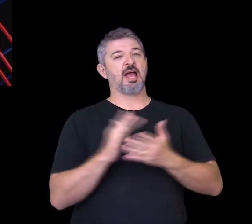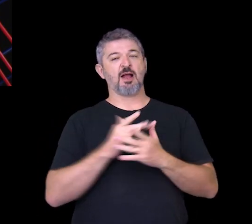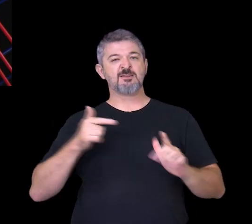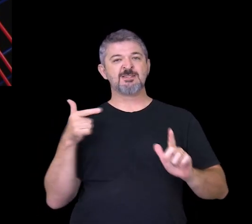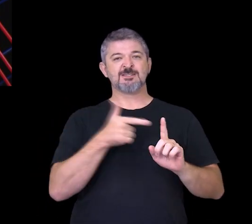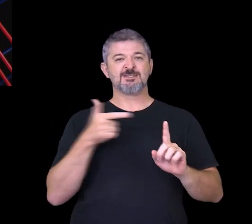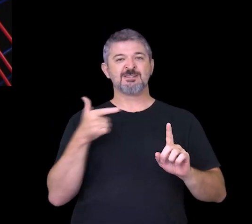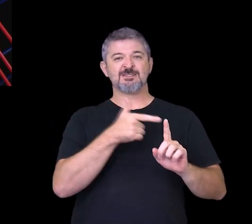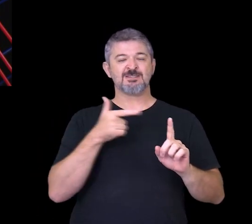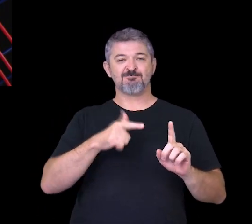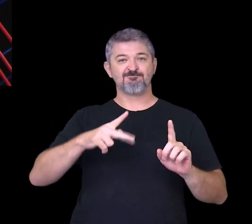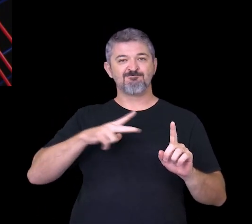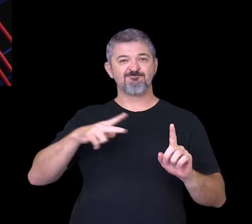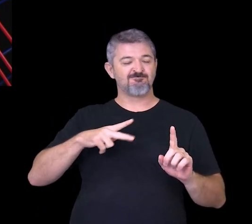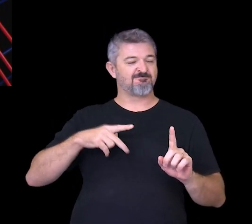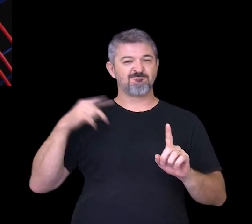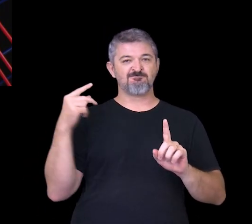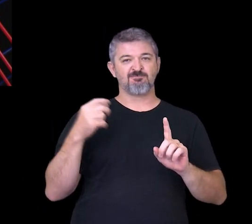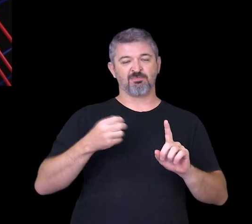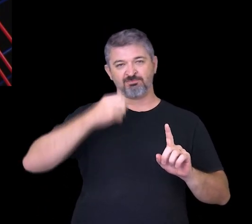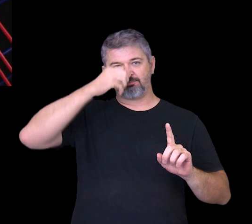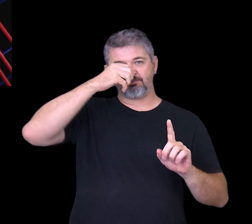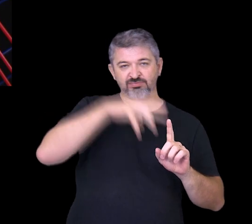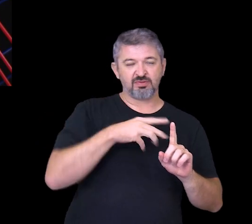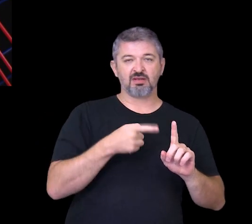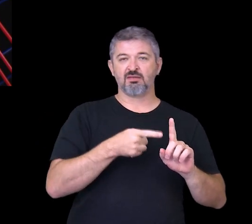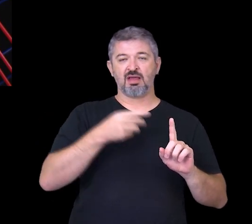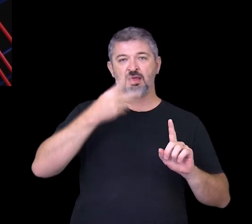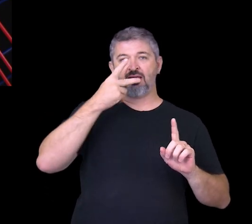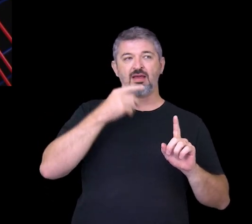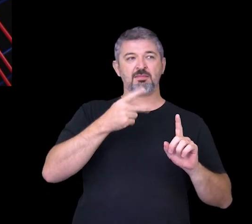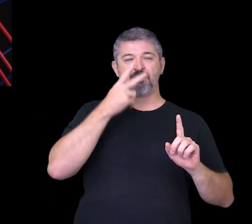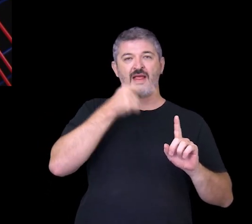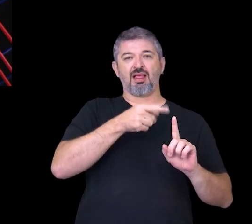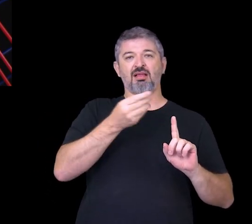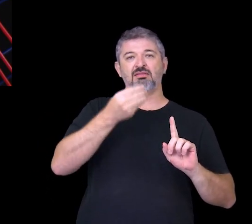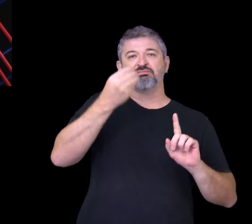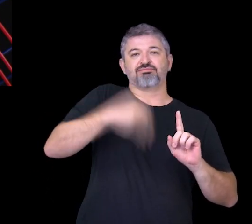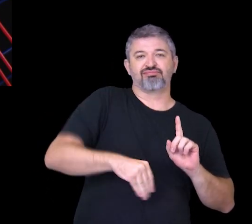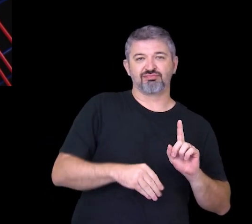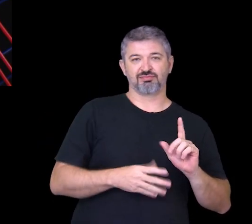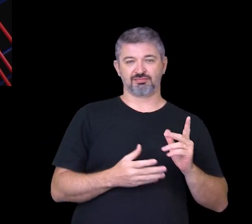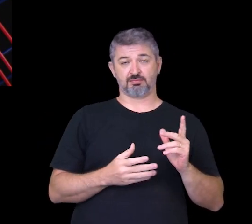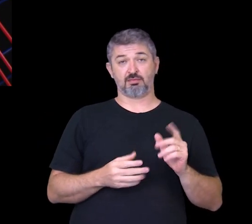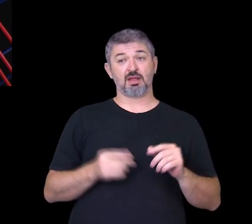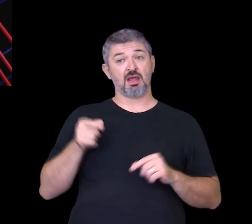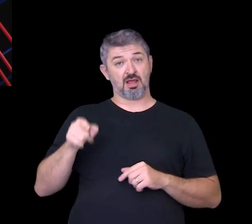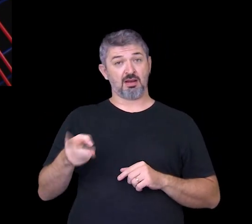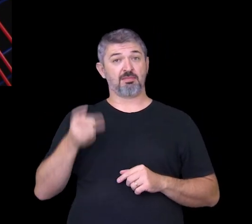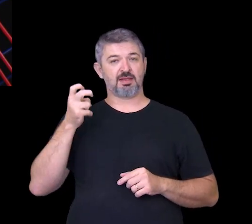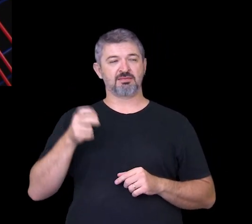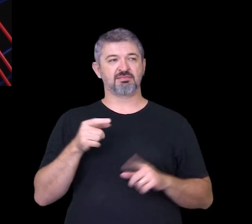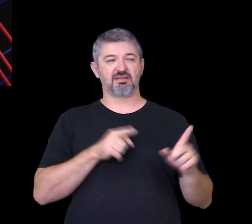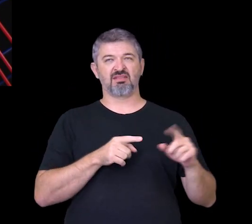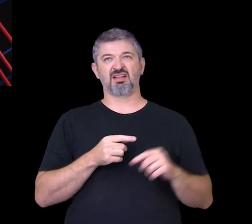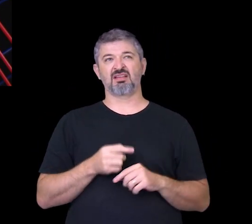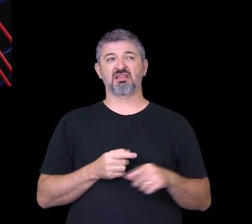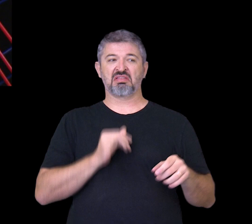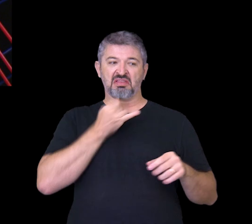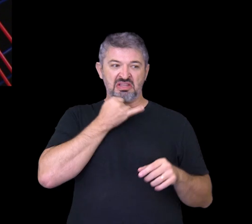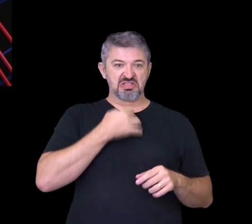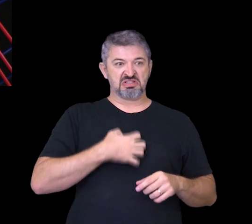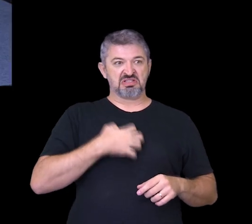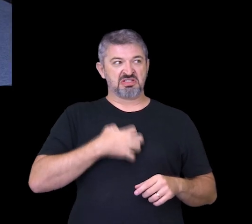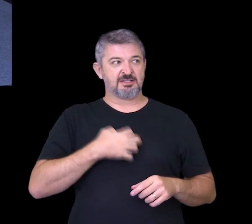que atacando a mulher no pessoal, agredindo, vão desestimulá-la. Pior, eles vão perceber o seguinte: ela vai